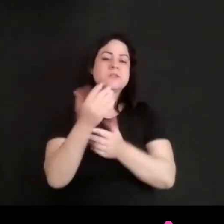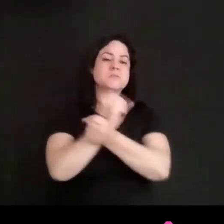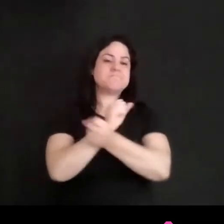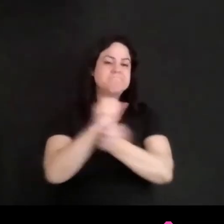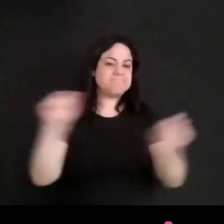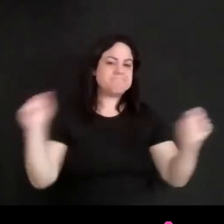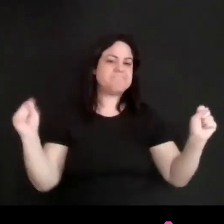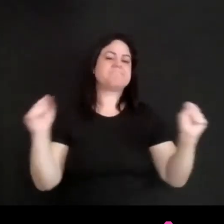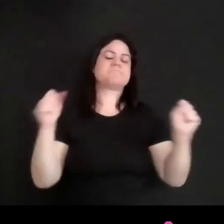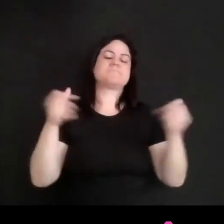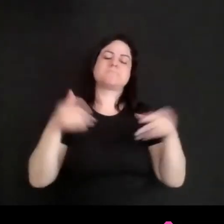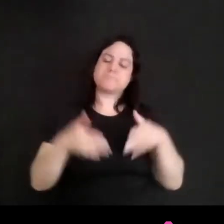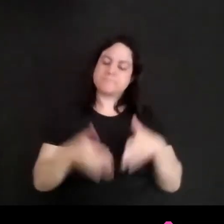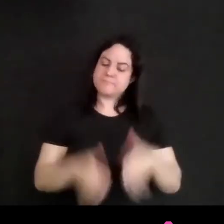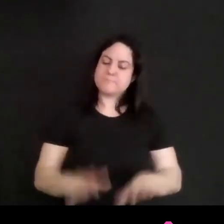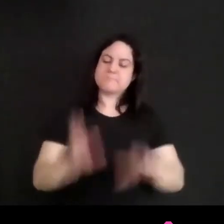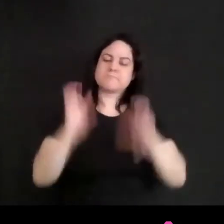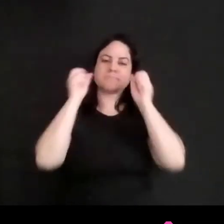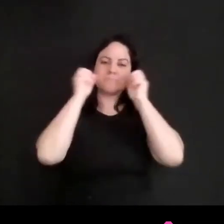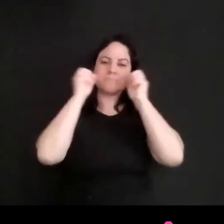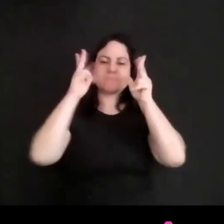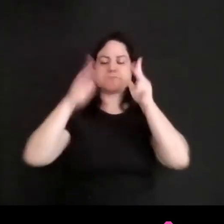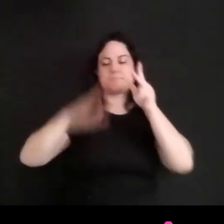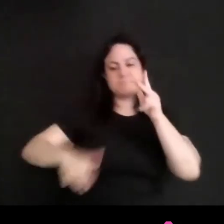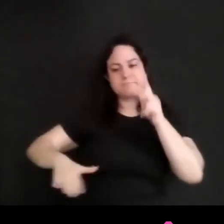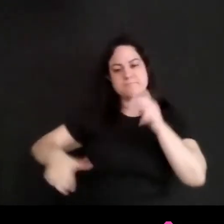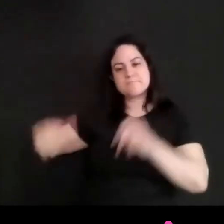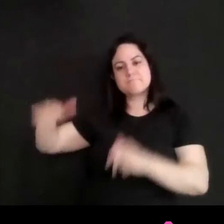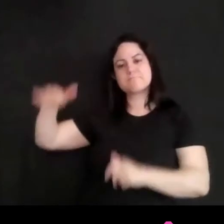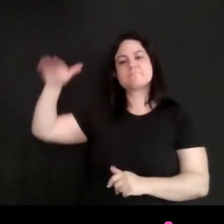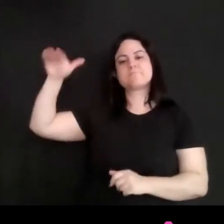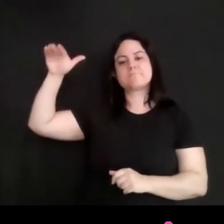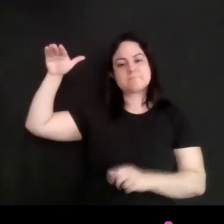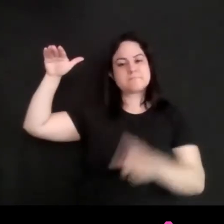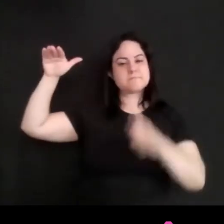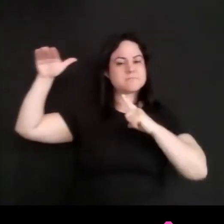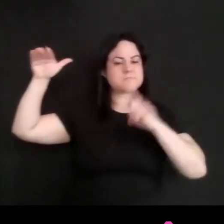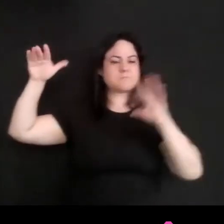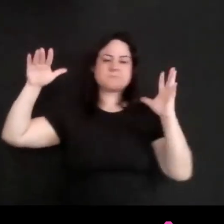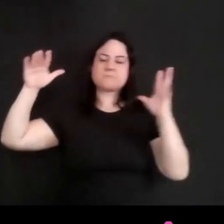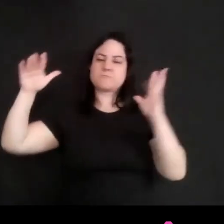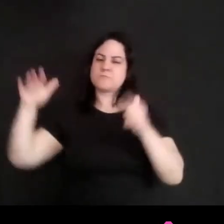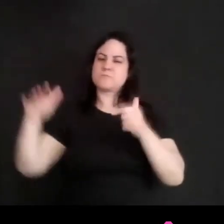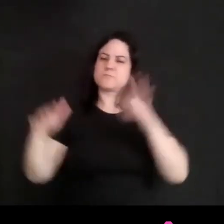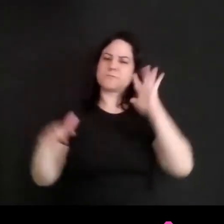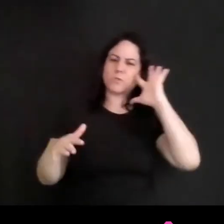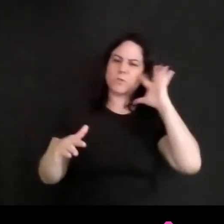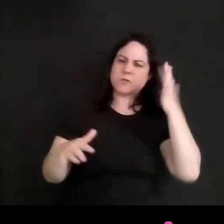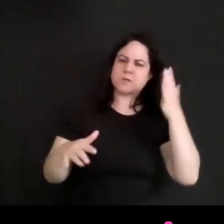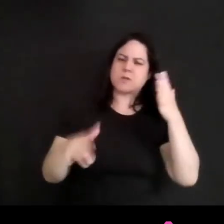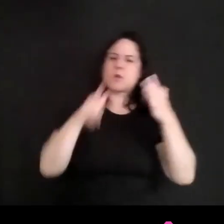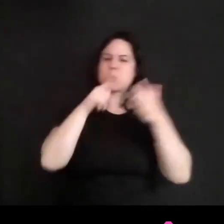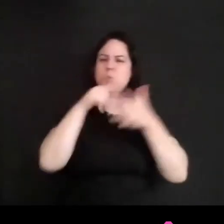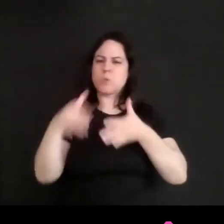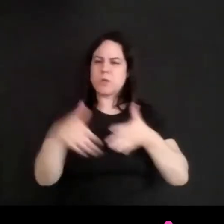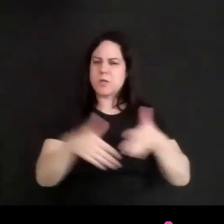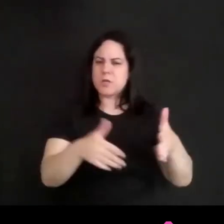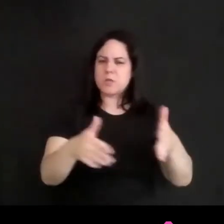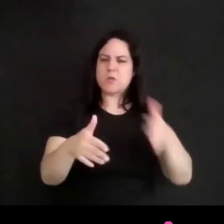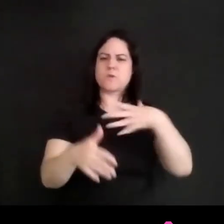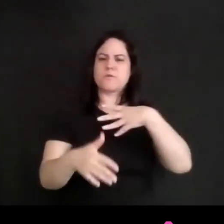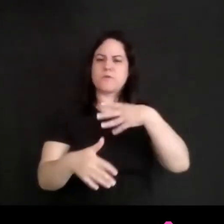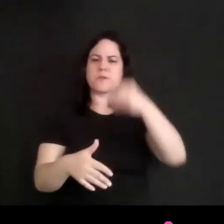nasceu o menino, cresceu, teve todo aquele drama no rio, com a princesa. Moisés se